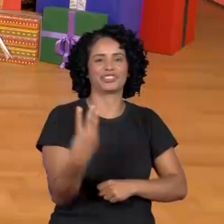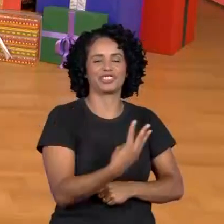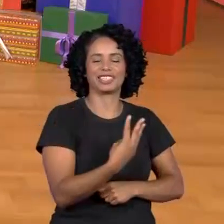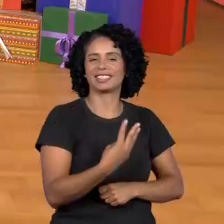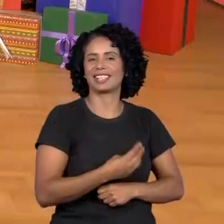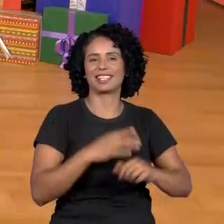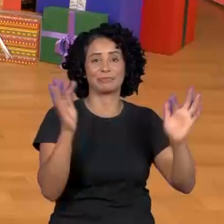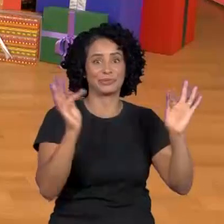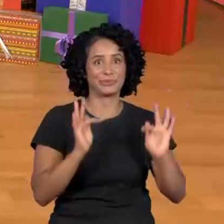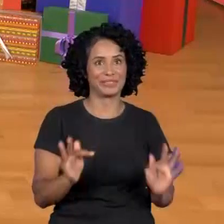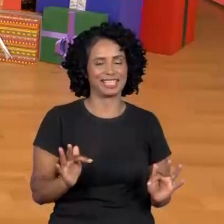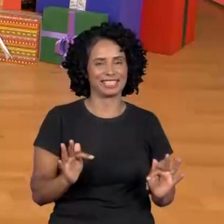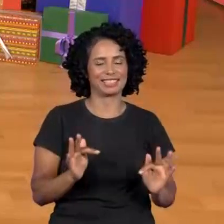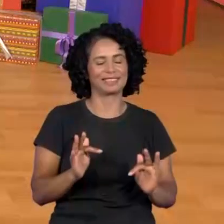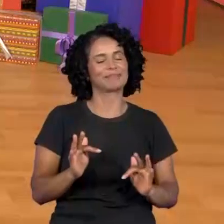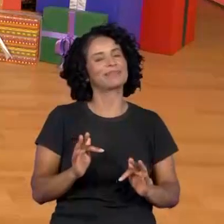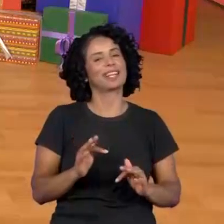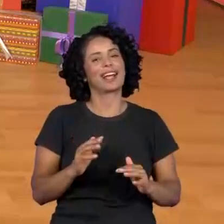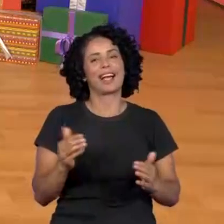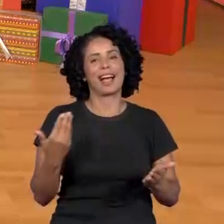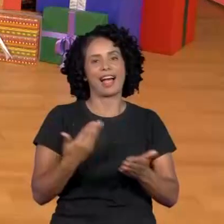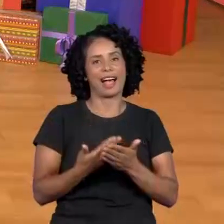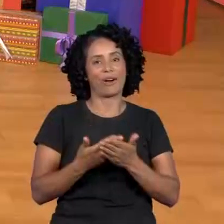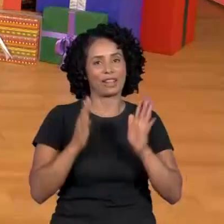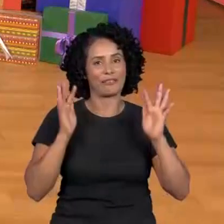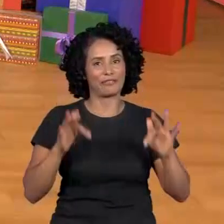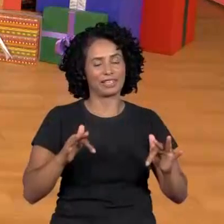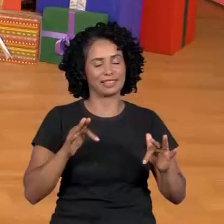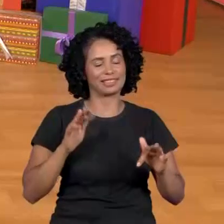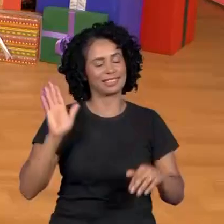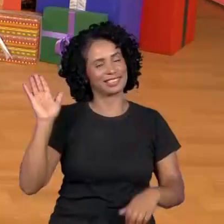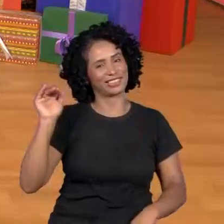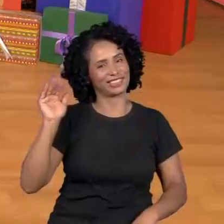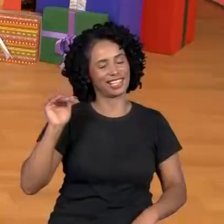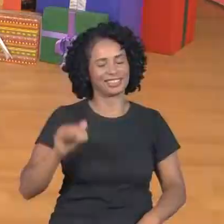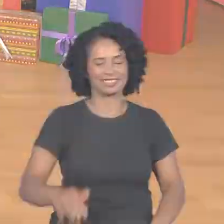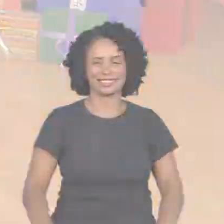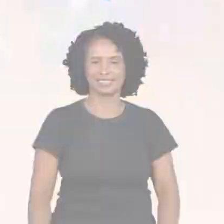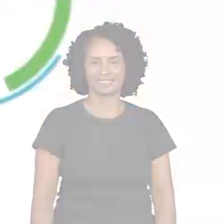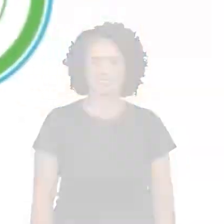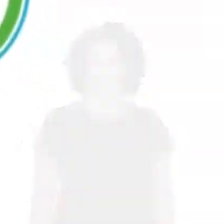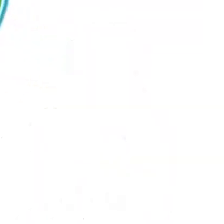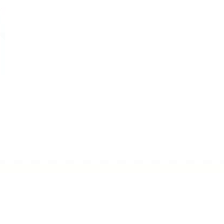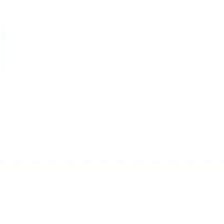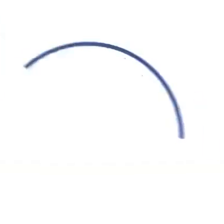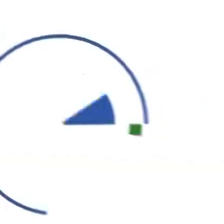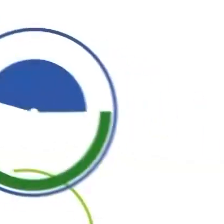realizações. Eu vou ficando por aqui e até mais. Tchau, tchau!